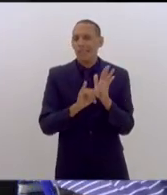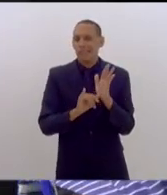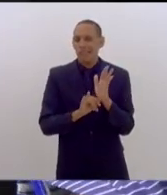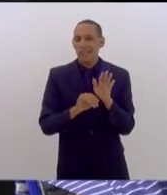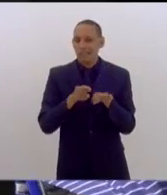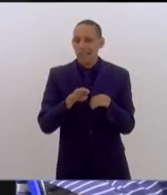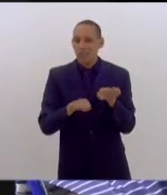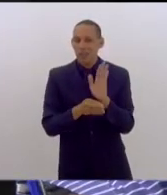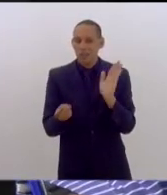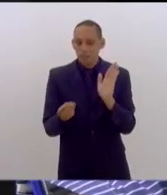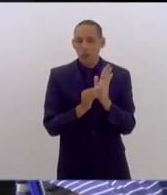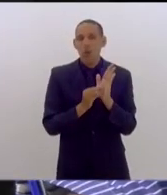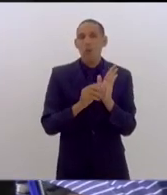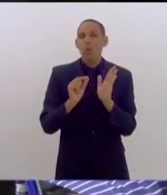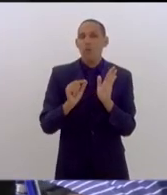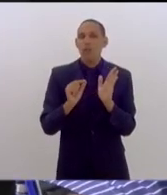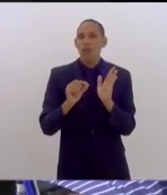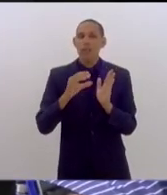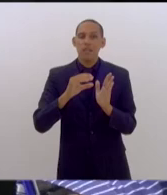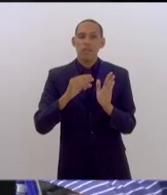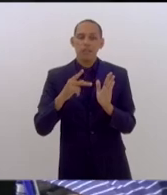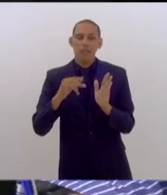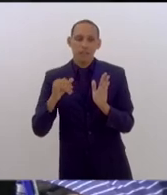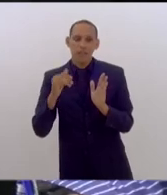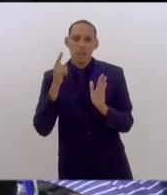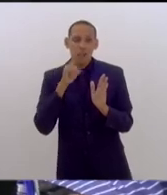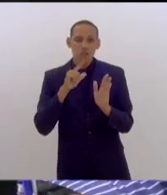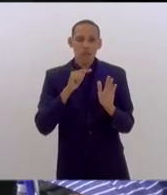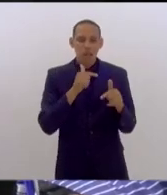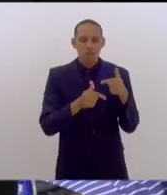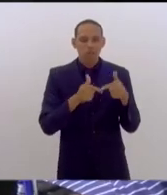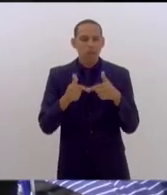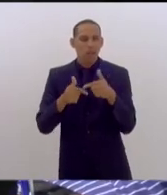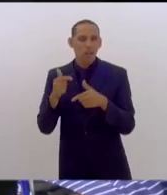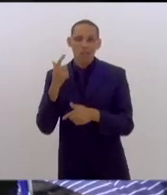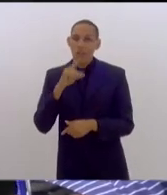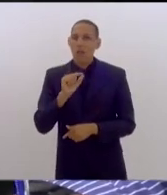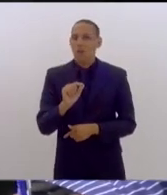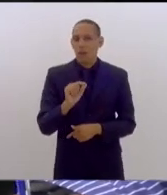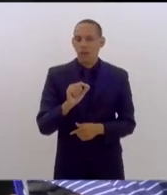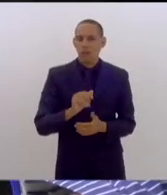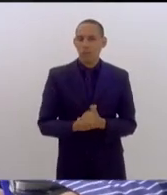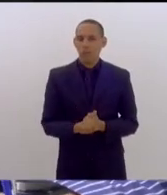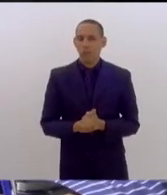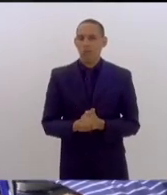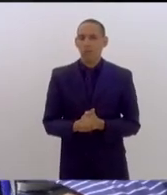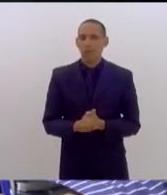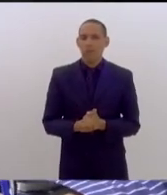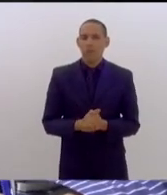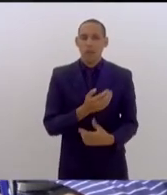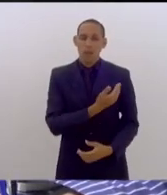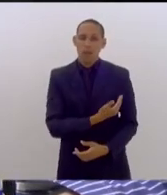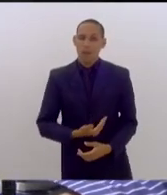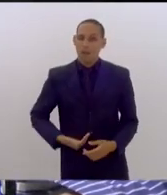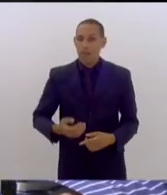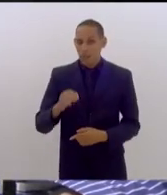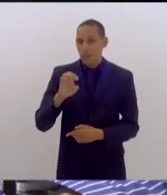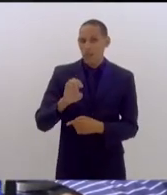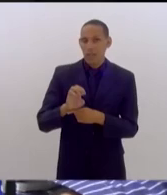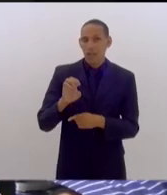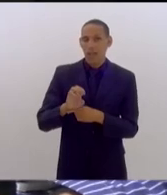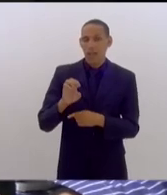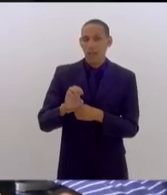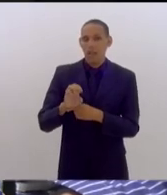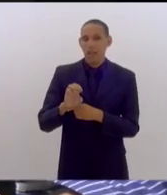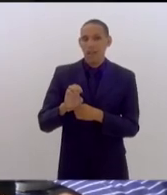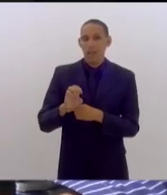menção que em função da atuação da CPI o governo do estado saiu